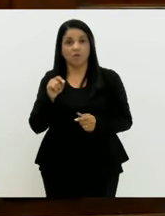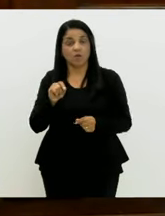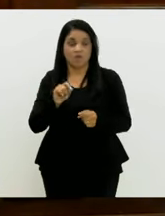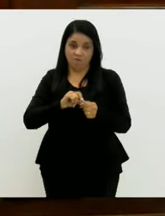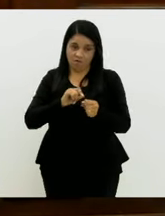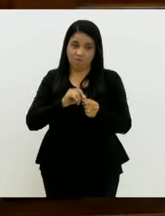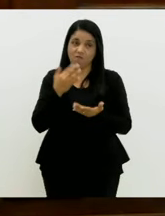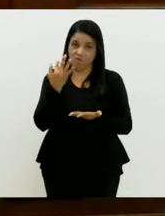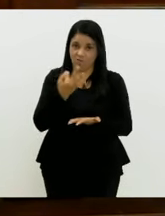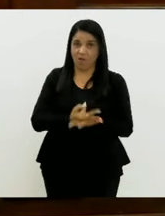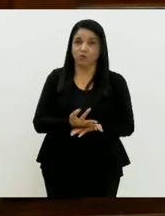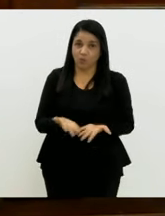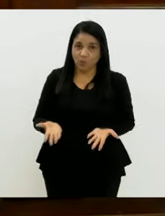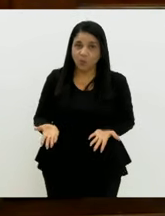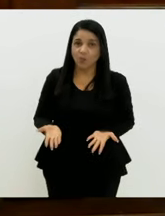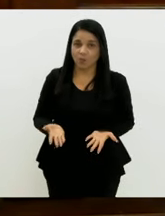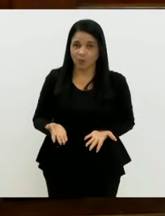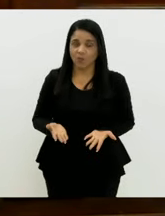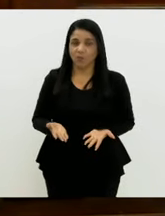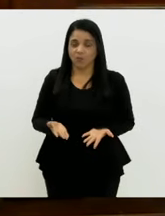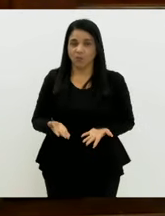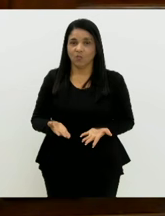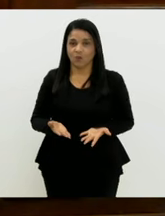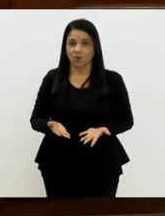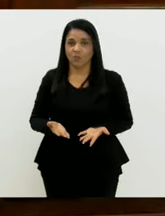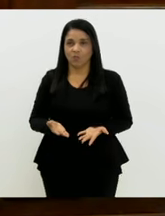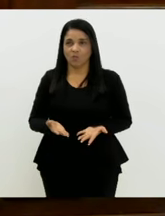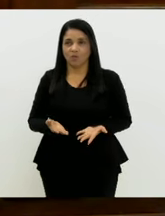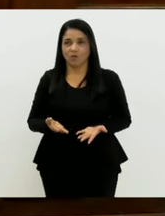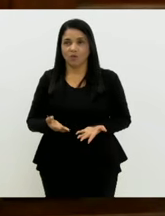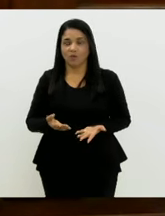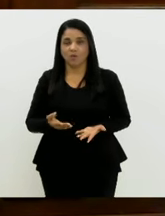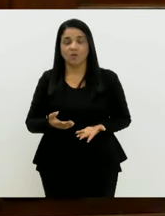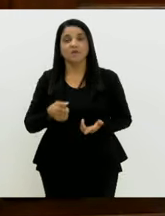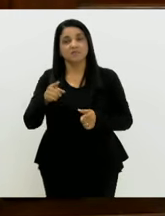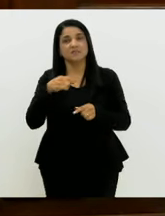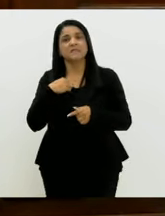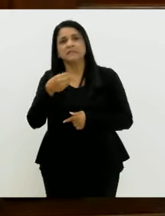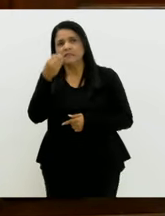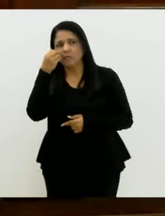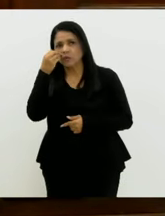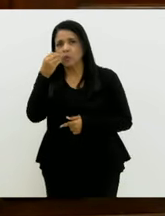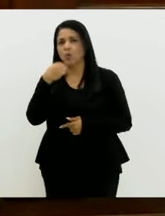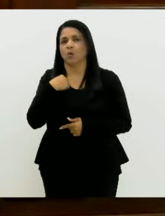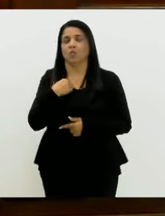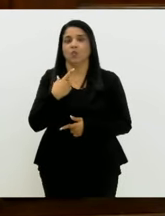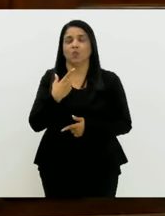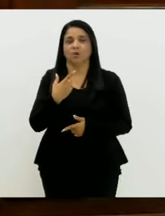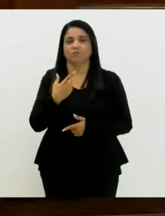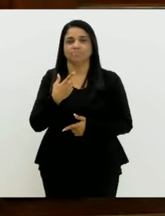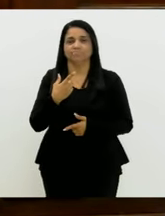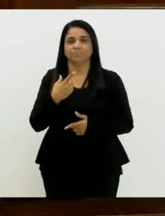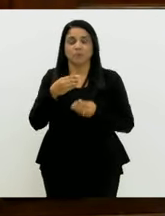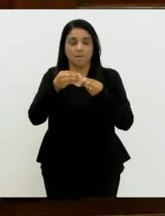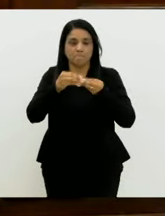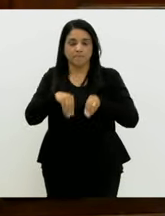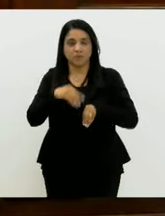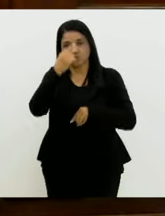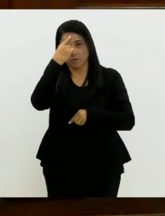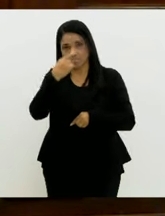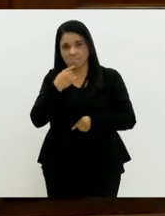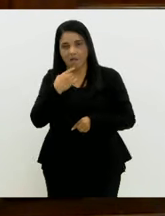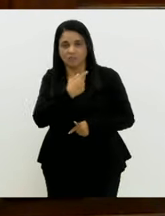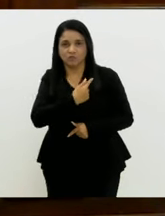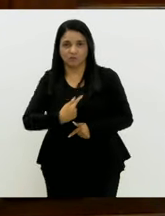física. Tentou até denegrir a imagem do nosso vice-governador, dizendo que ele estava errado. Eu vou provar para ele que quem está errado é